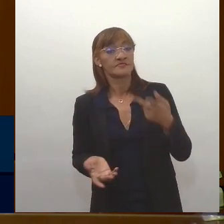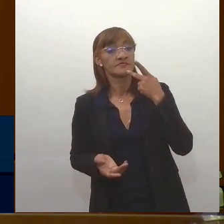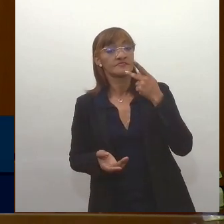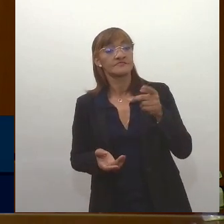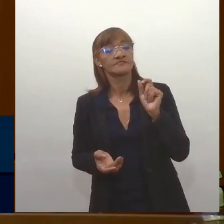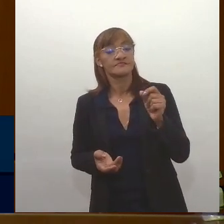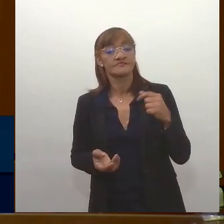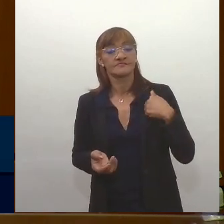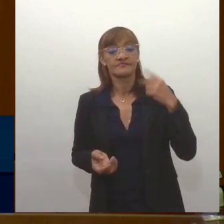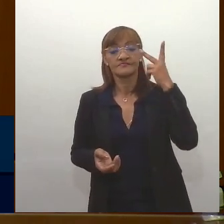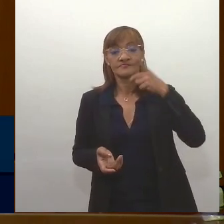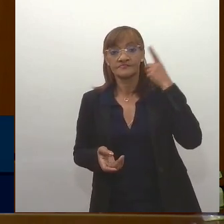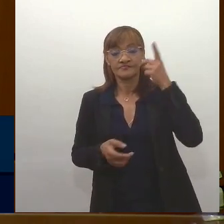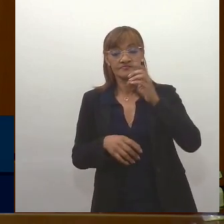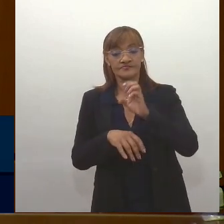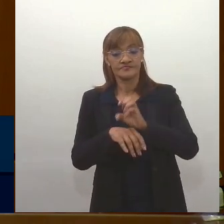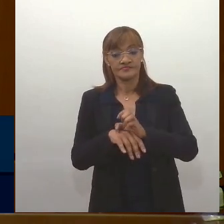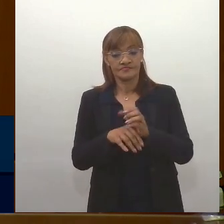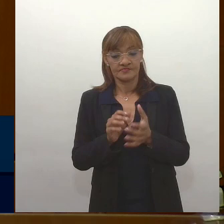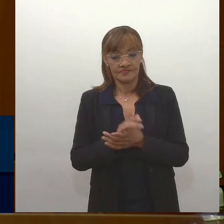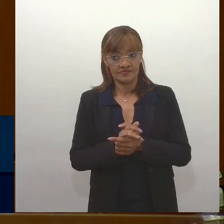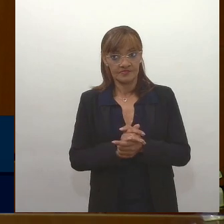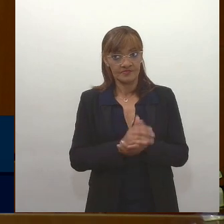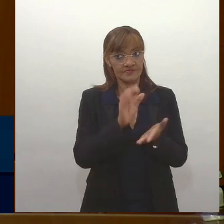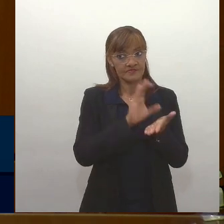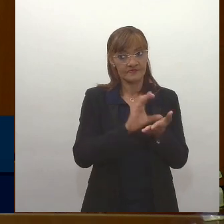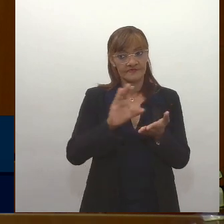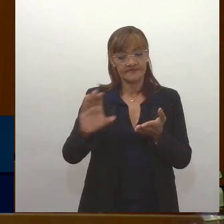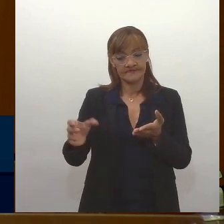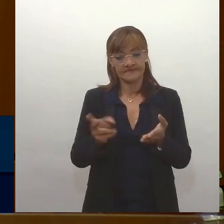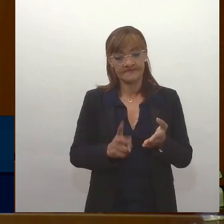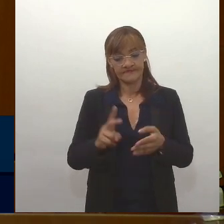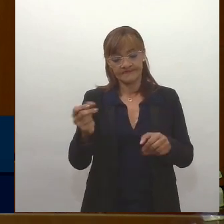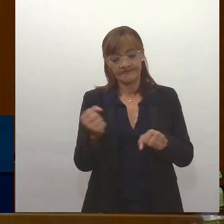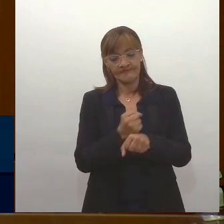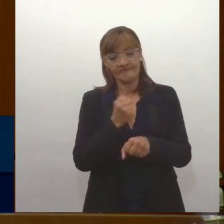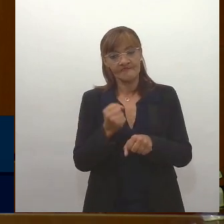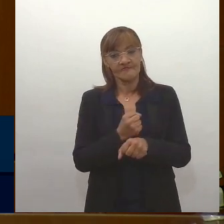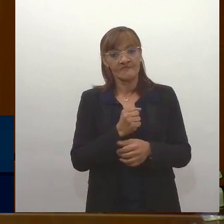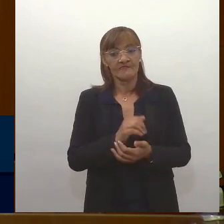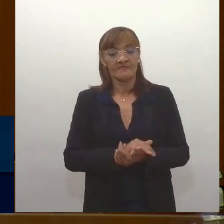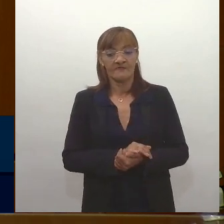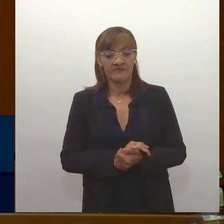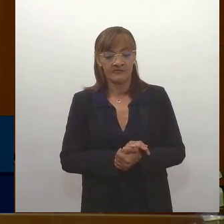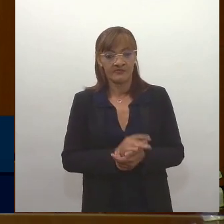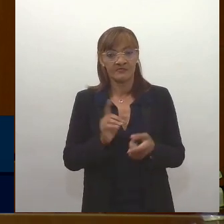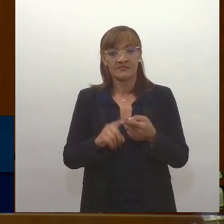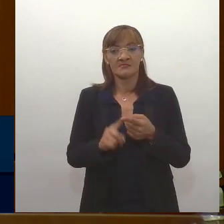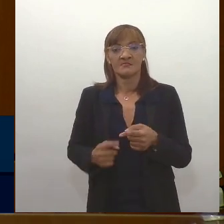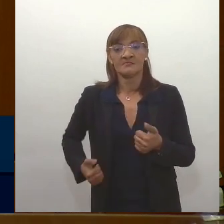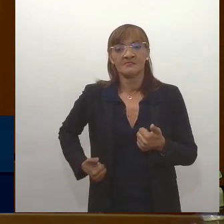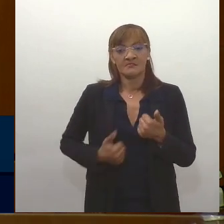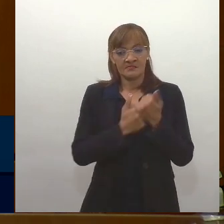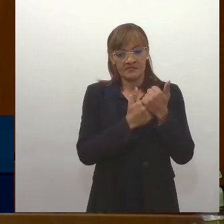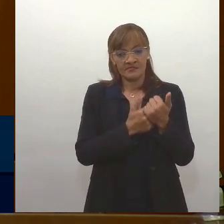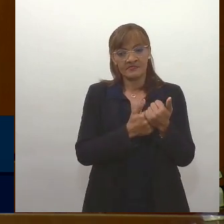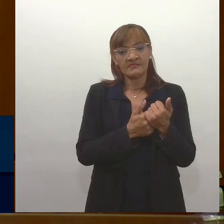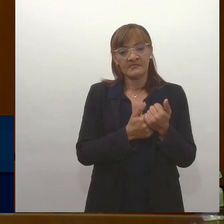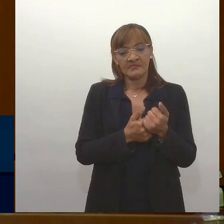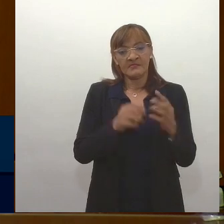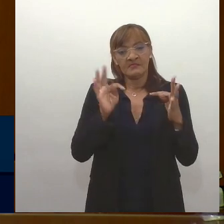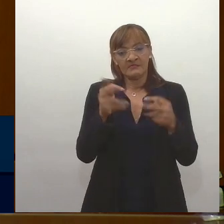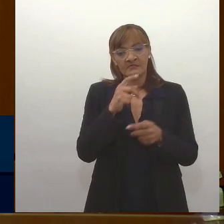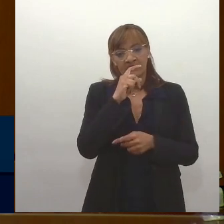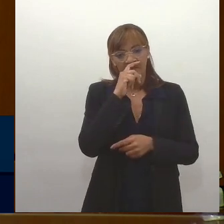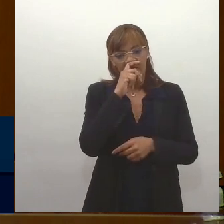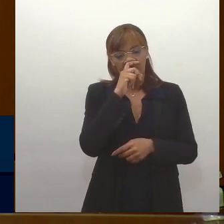destini recursos aplicados em obras e serviços além de apoiar diretamente instituições locais A